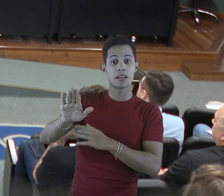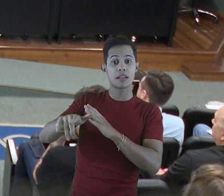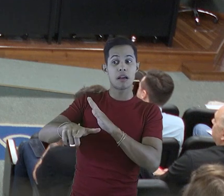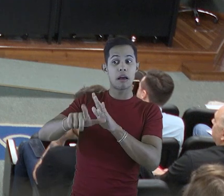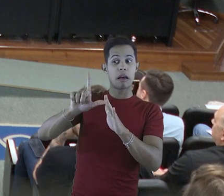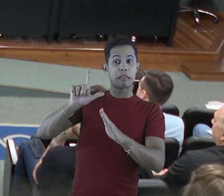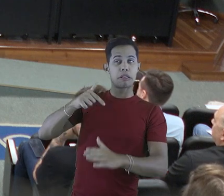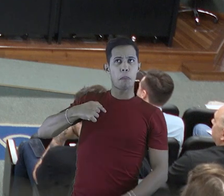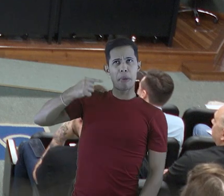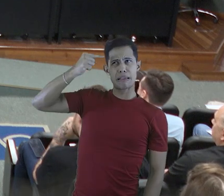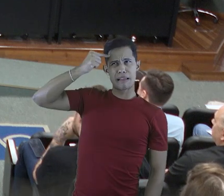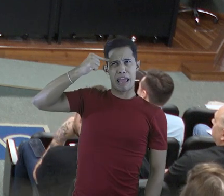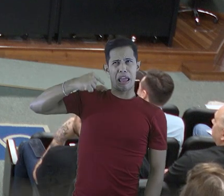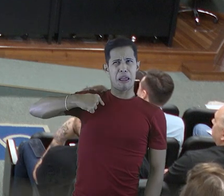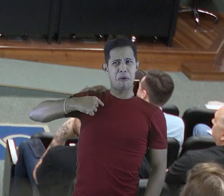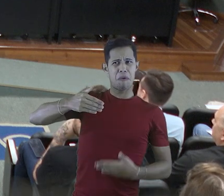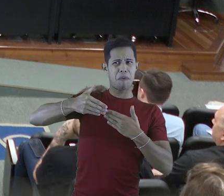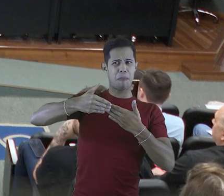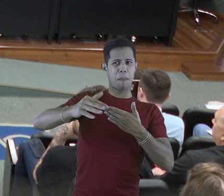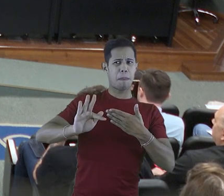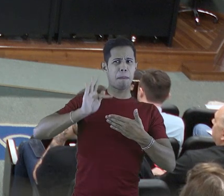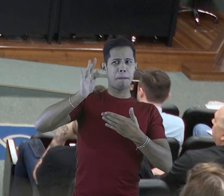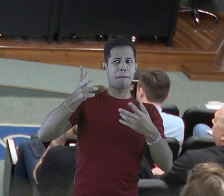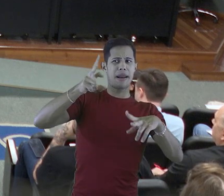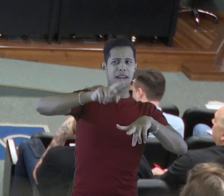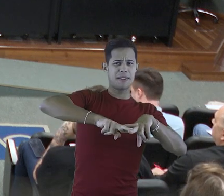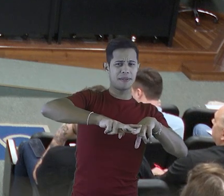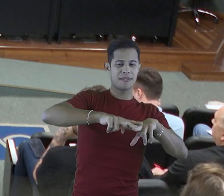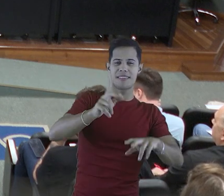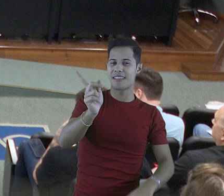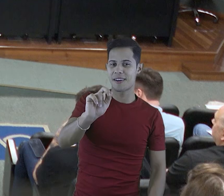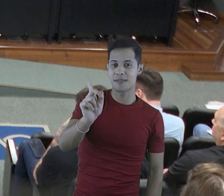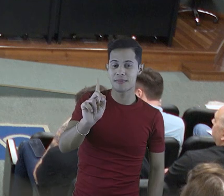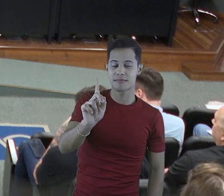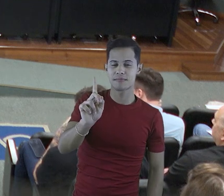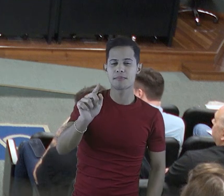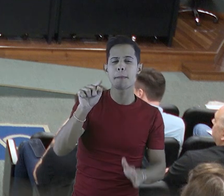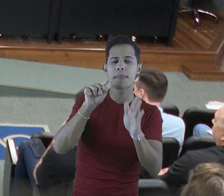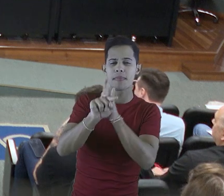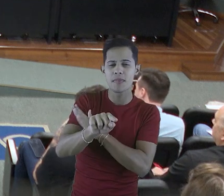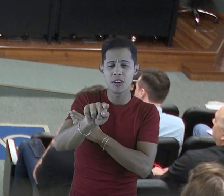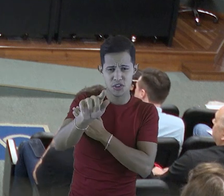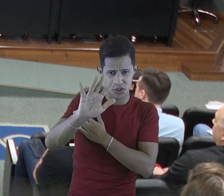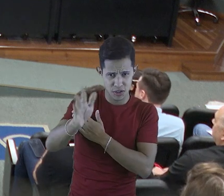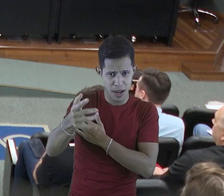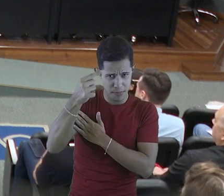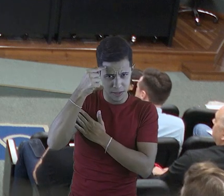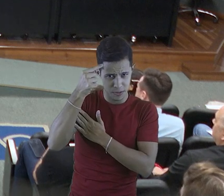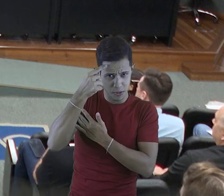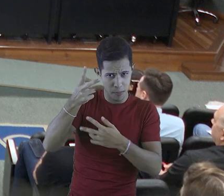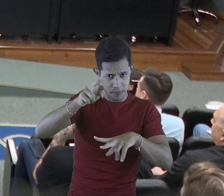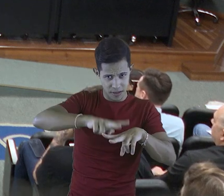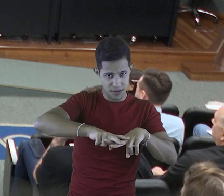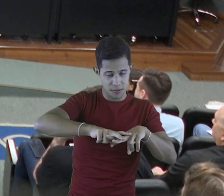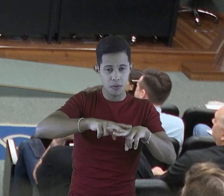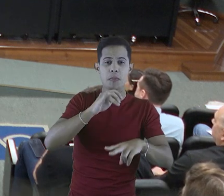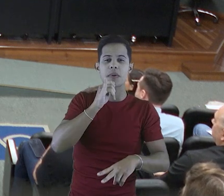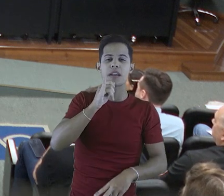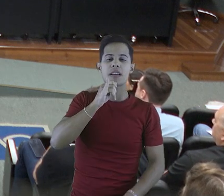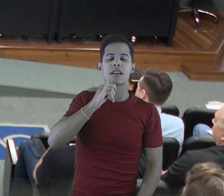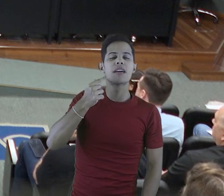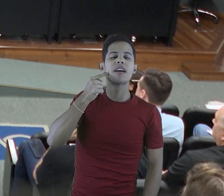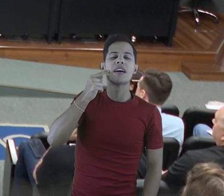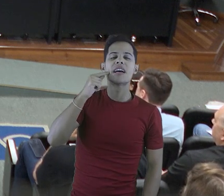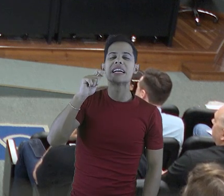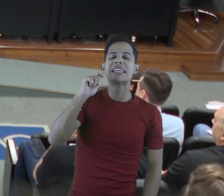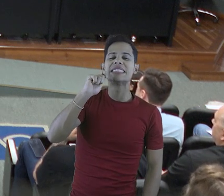pensa que um dia ele pode ficar preso. vocês já pensaram o que é ficar preso? Quer ver? Quem já fez cirurgia